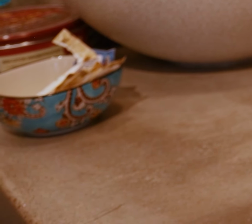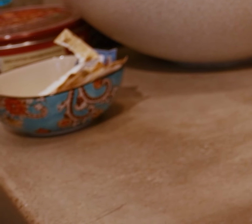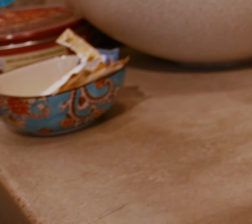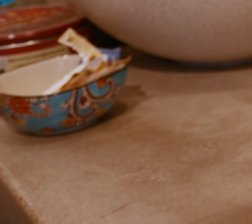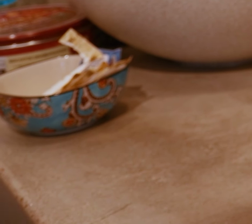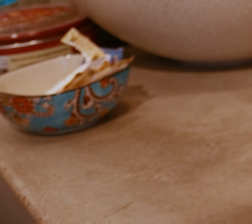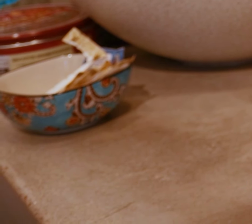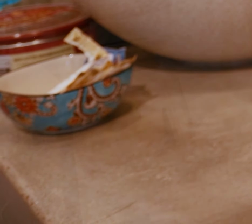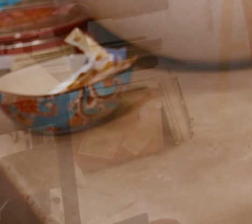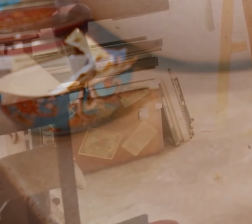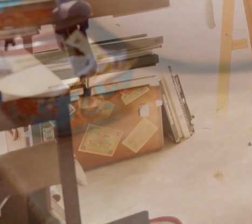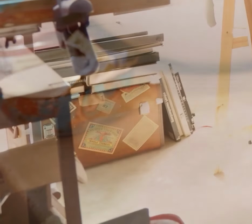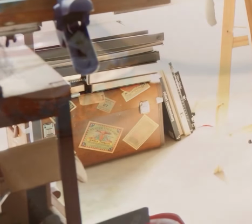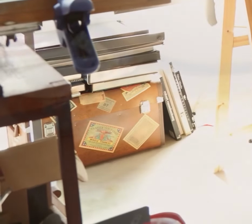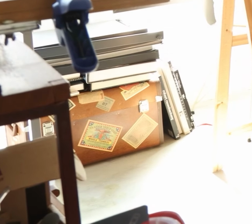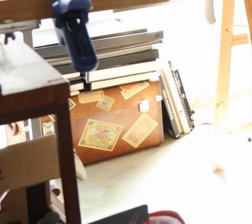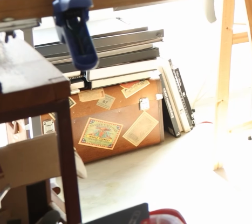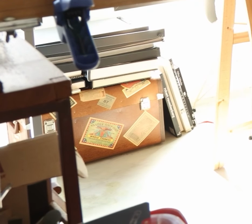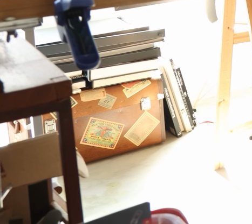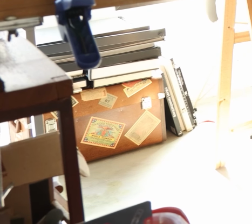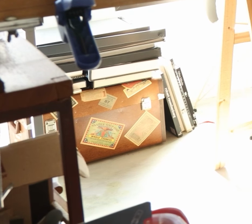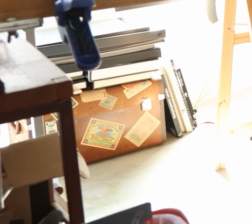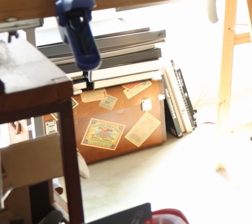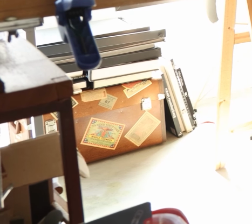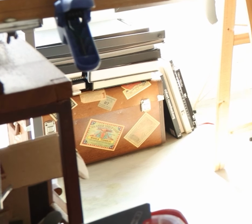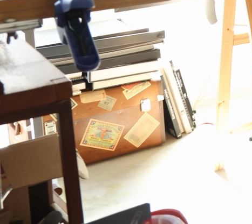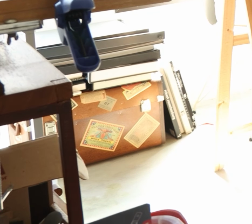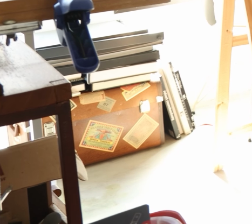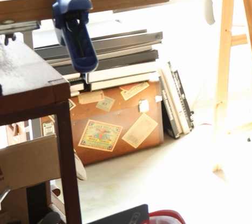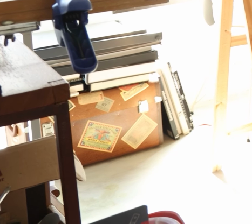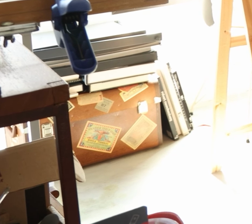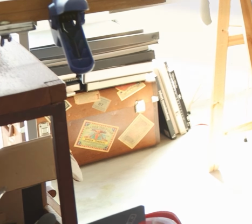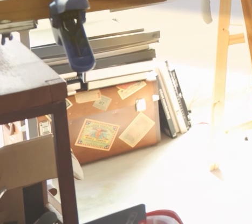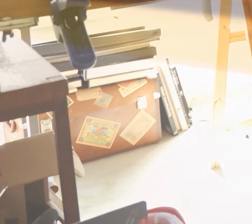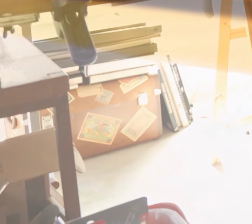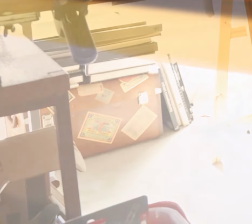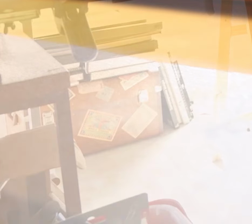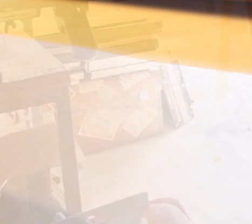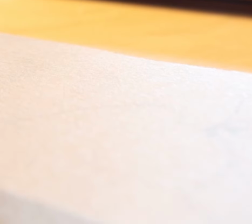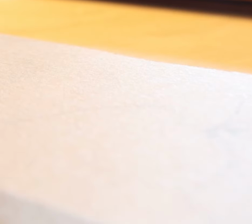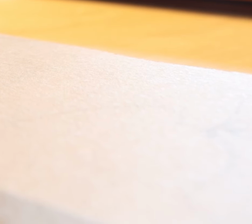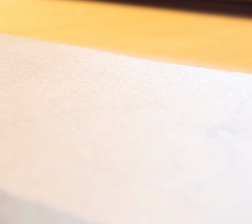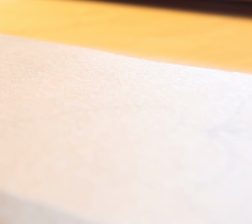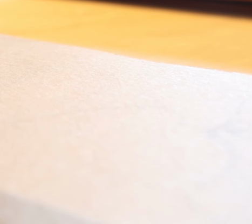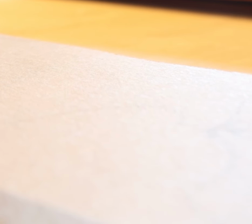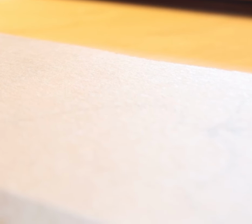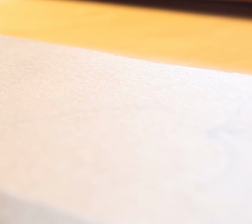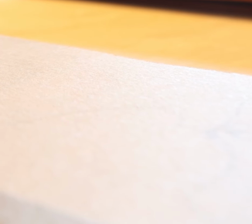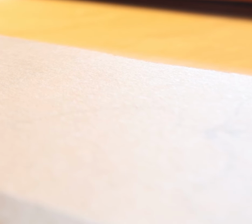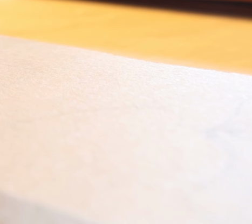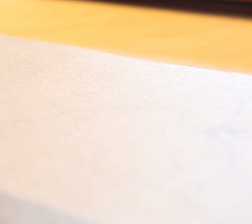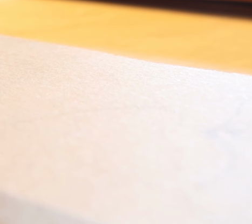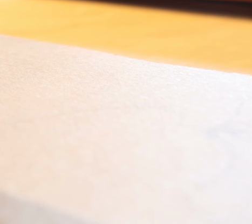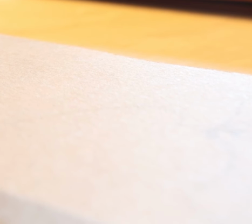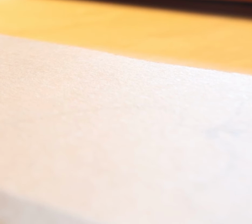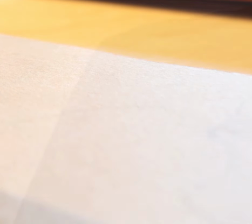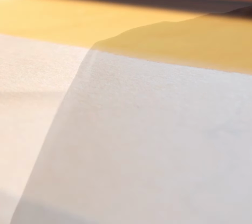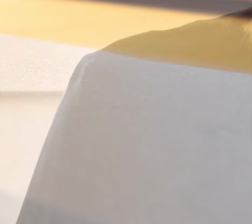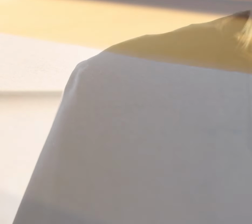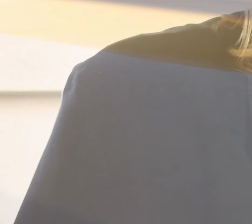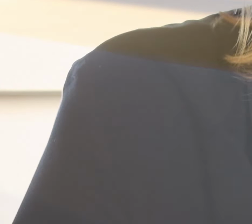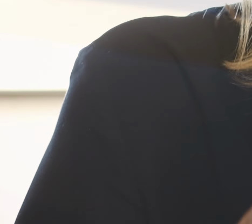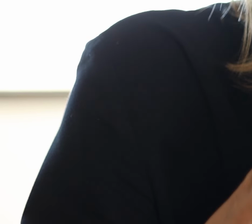Helena é uma mulher sorridente. Ela prepara um café em uma xícara de cerâmica escrito em baixo